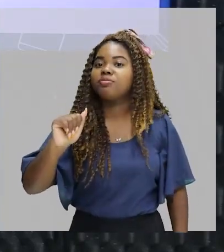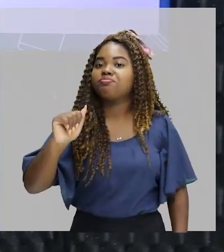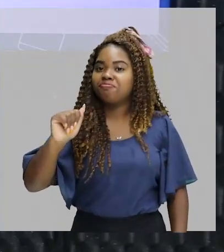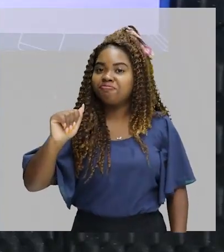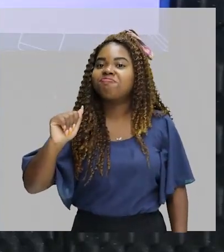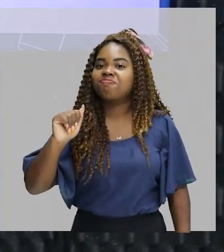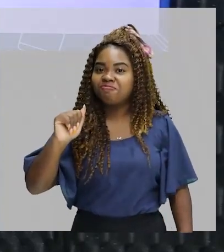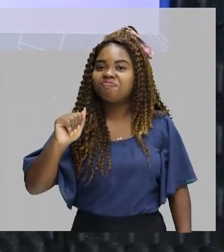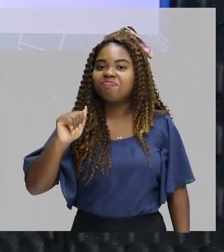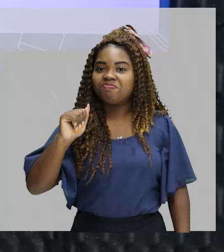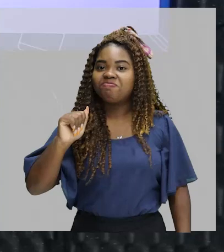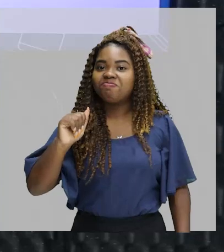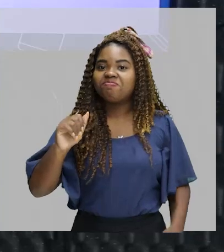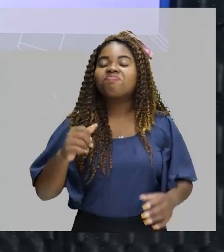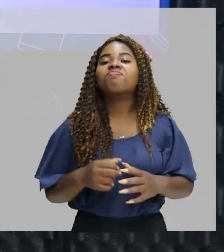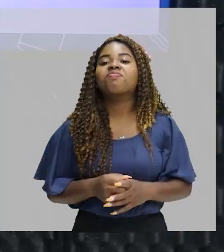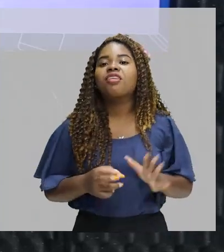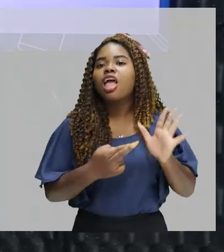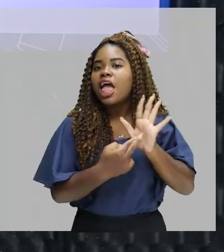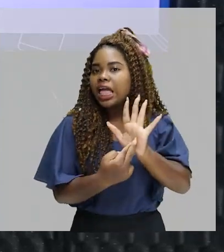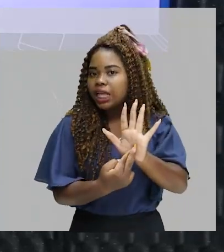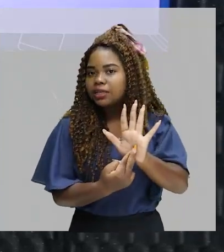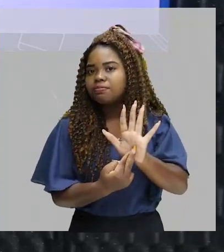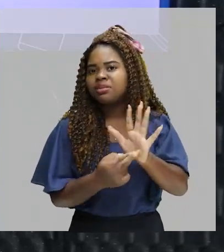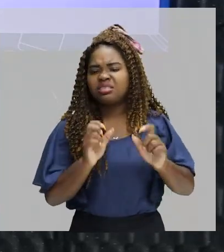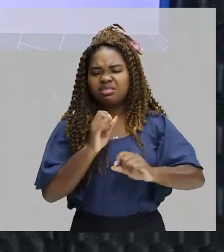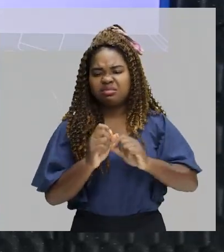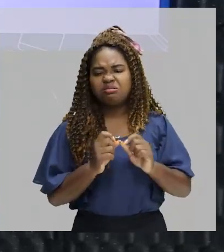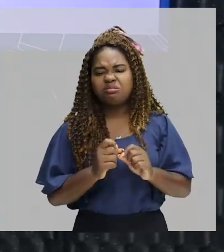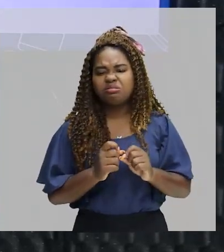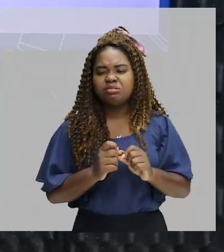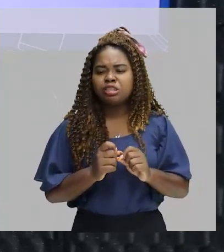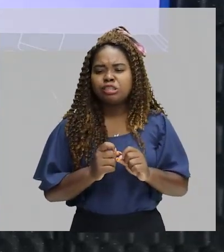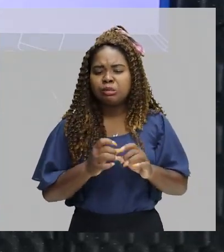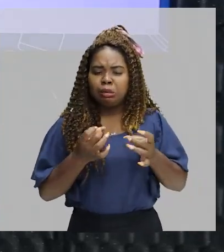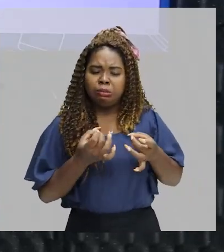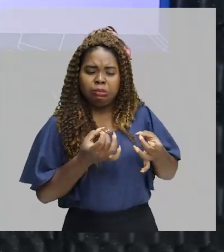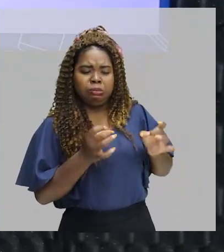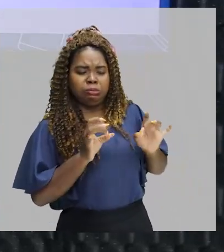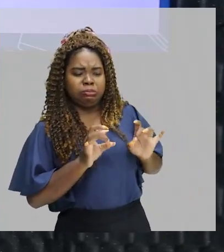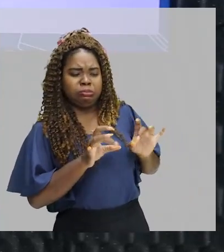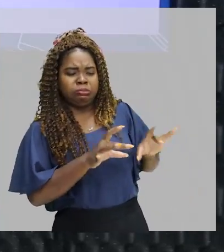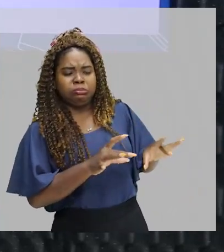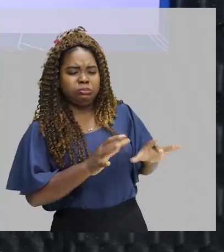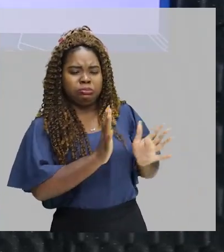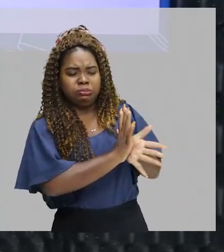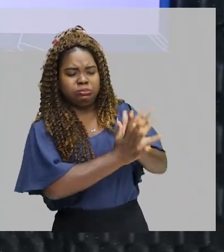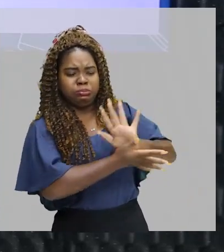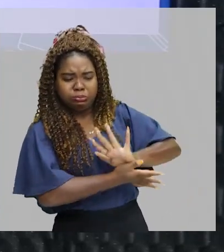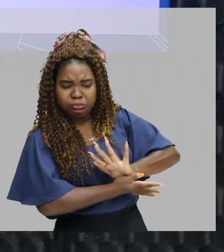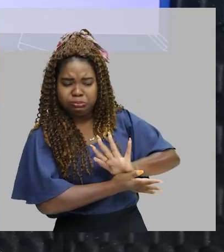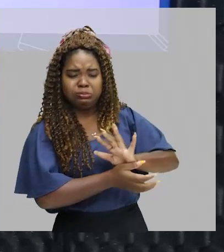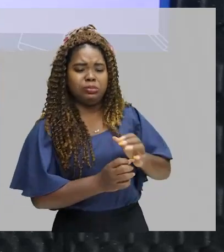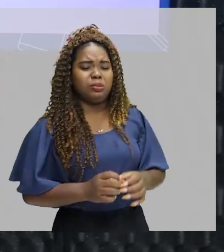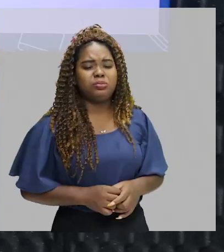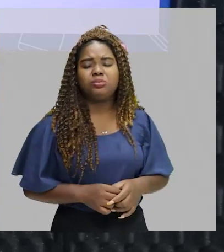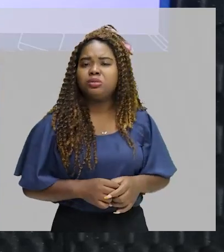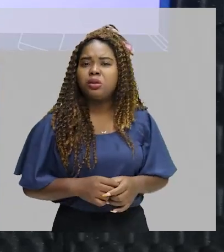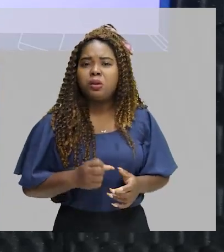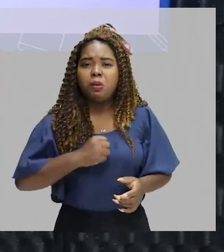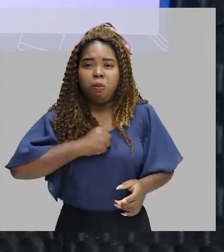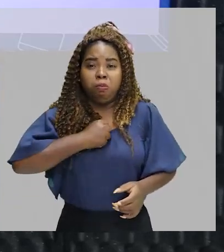homofobia representa a antipatia, o desprezo, o preconceito, a aversão ou o ódio